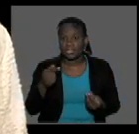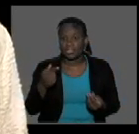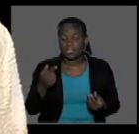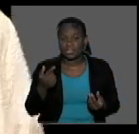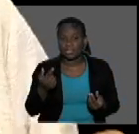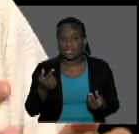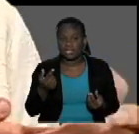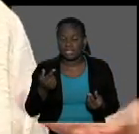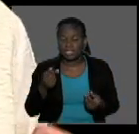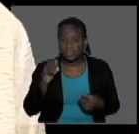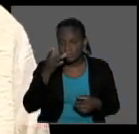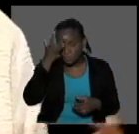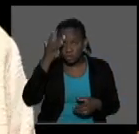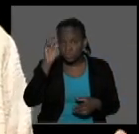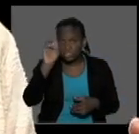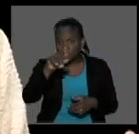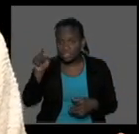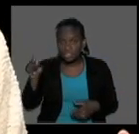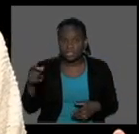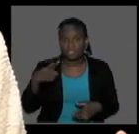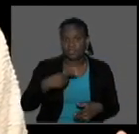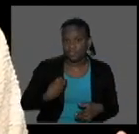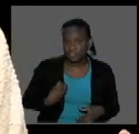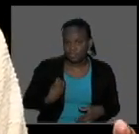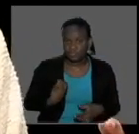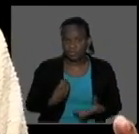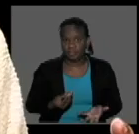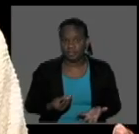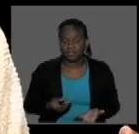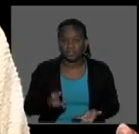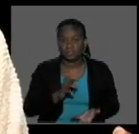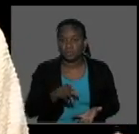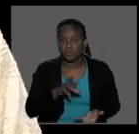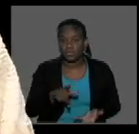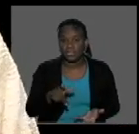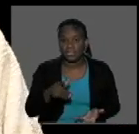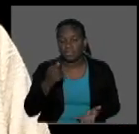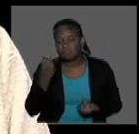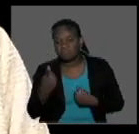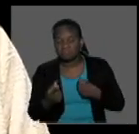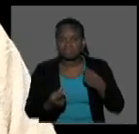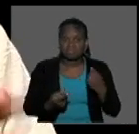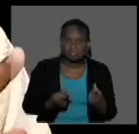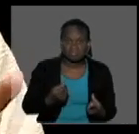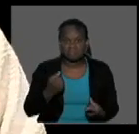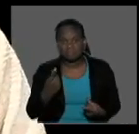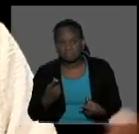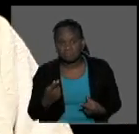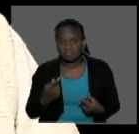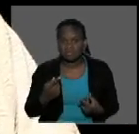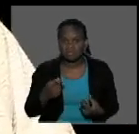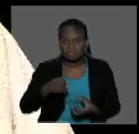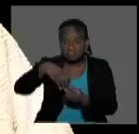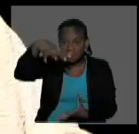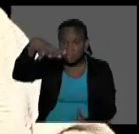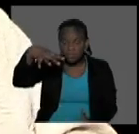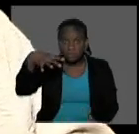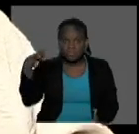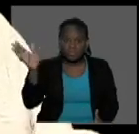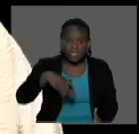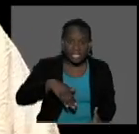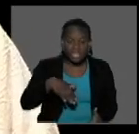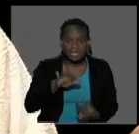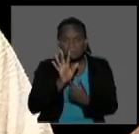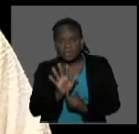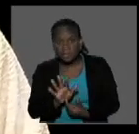ser, que constitui a existência. Não é algo esporádico que de vez em quando aparece,